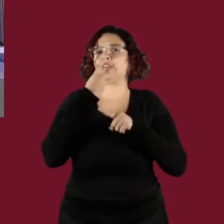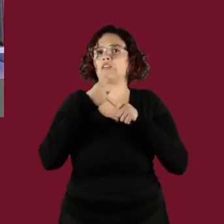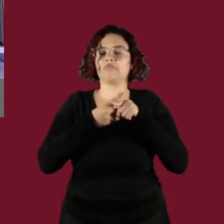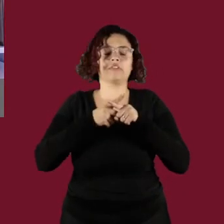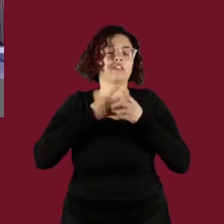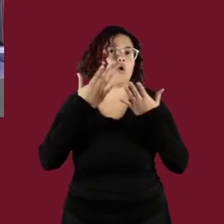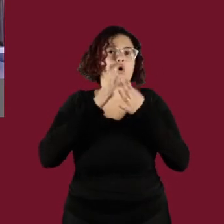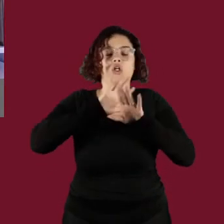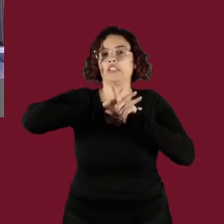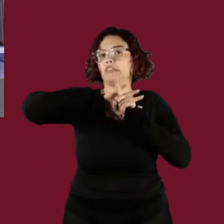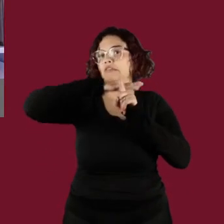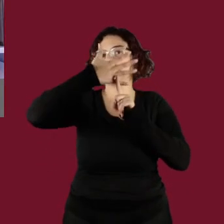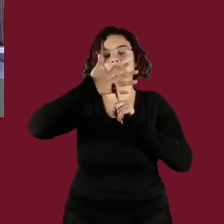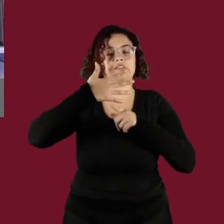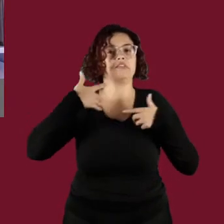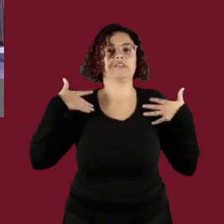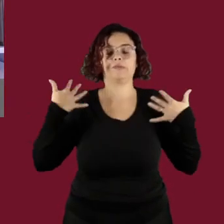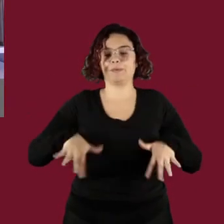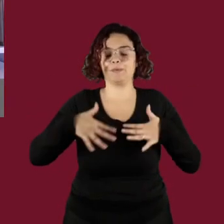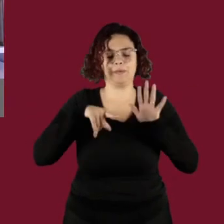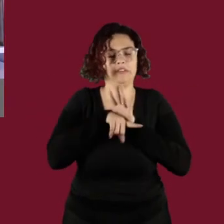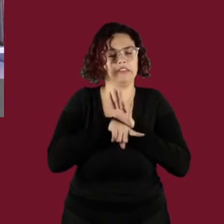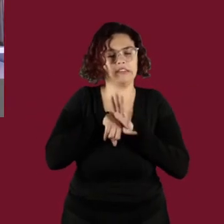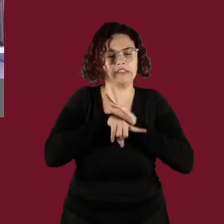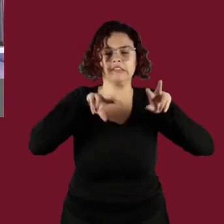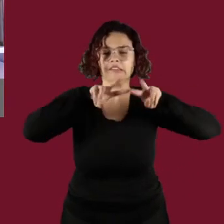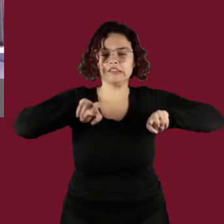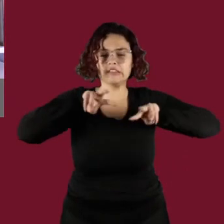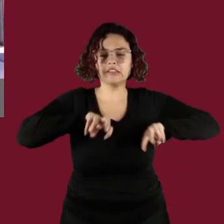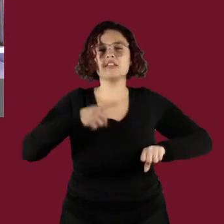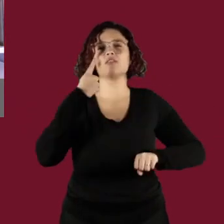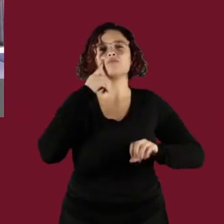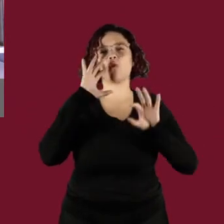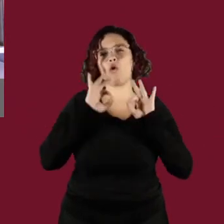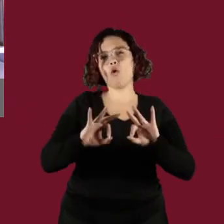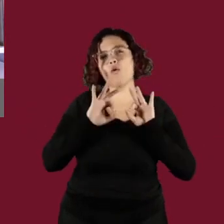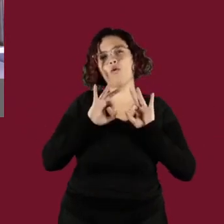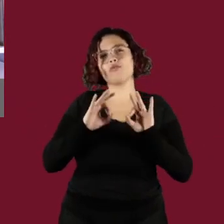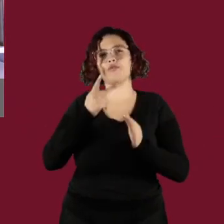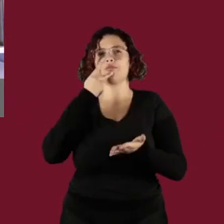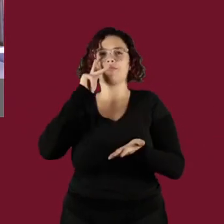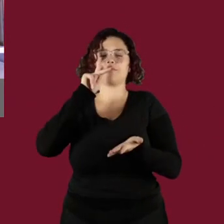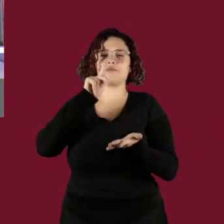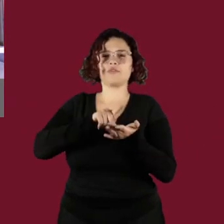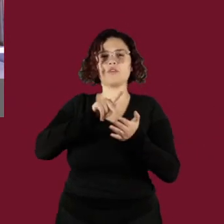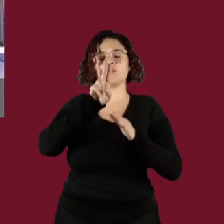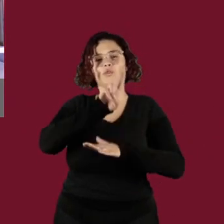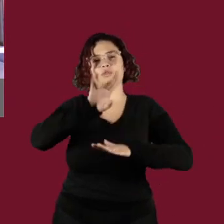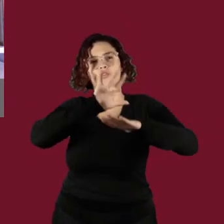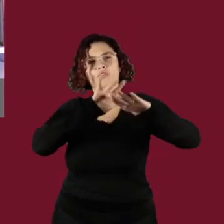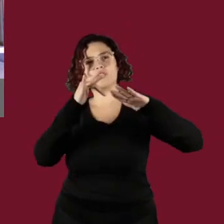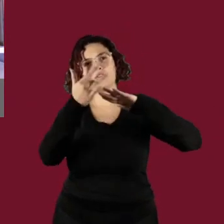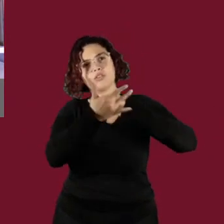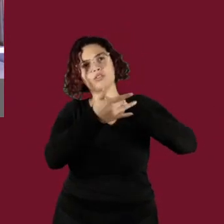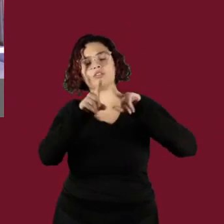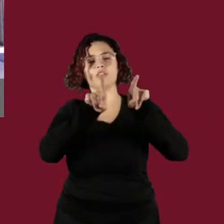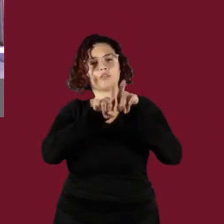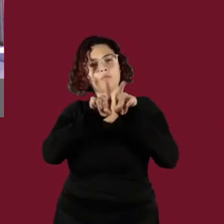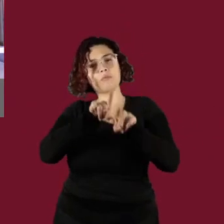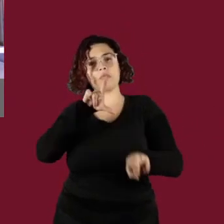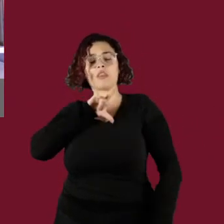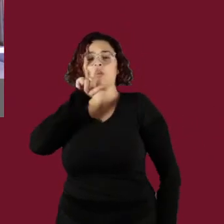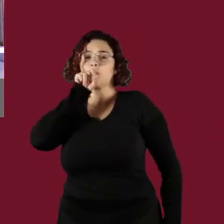antes de publicar, fazemo-lo, usamos as redes sociais, agora temos a plataforma do Twitter, temos o